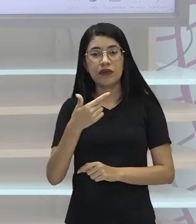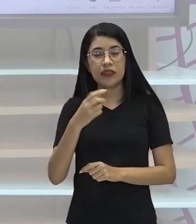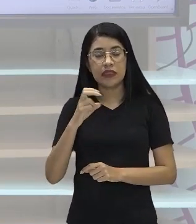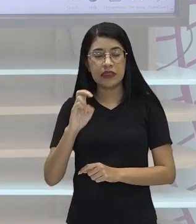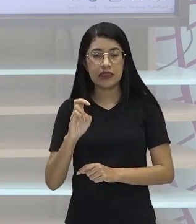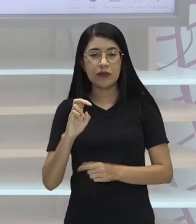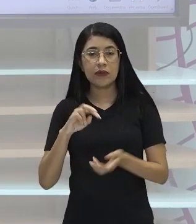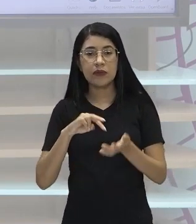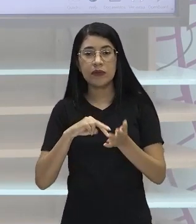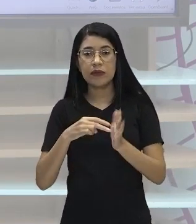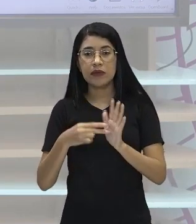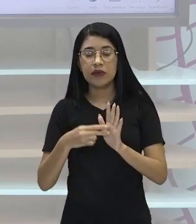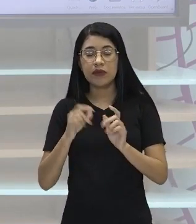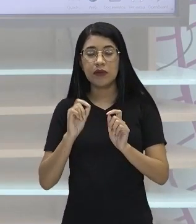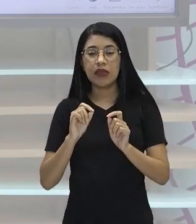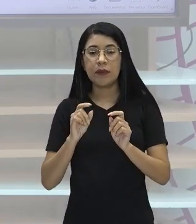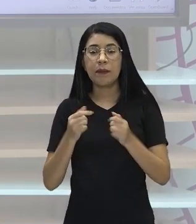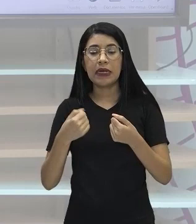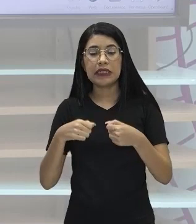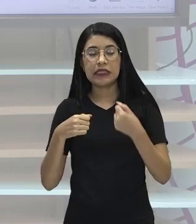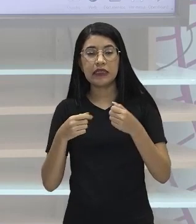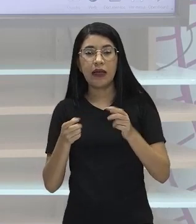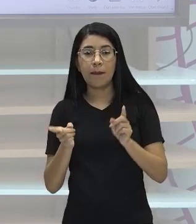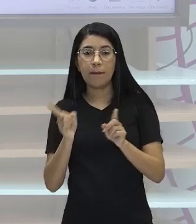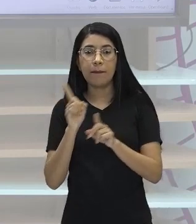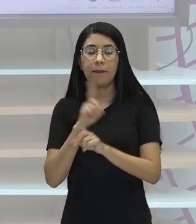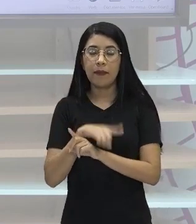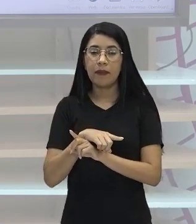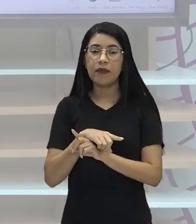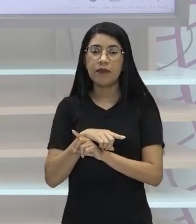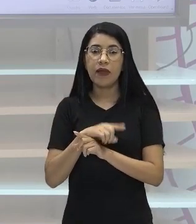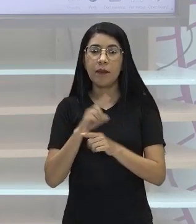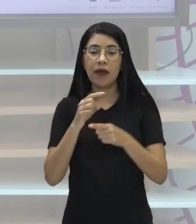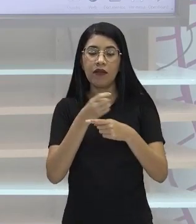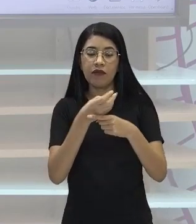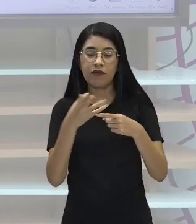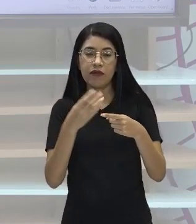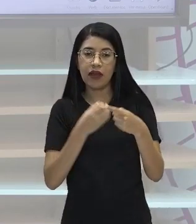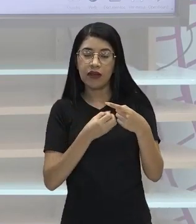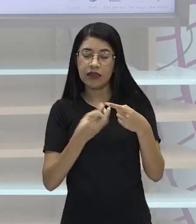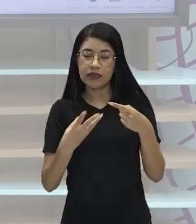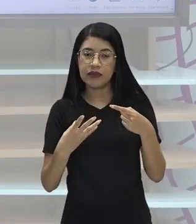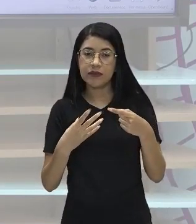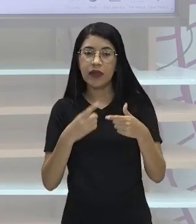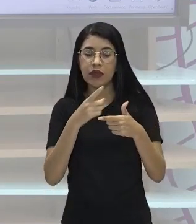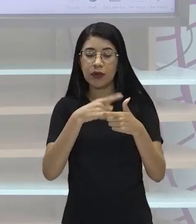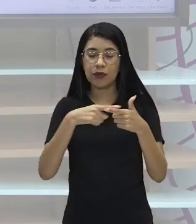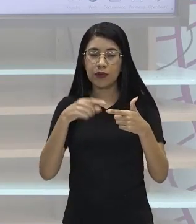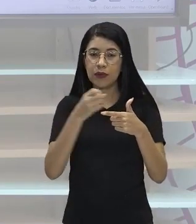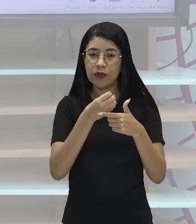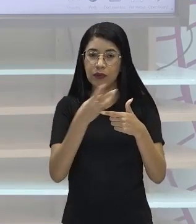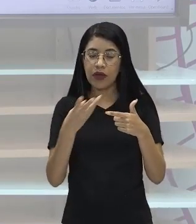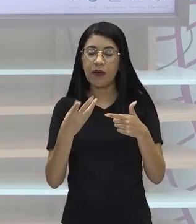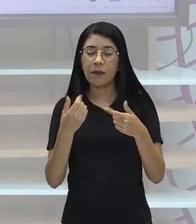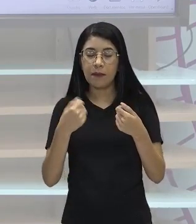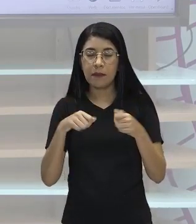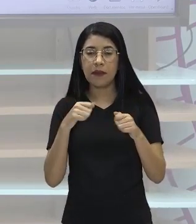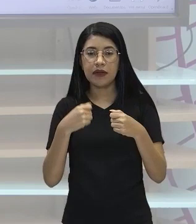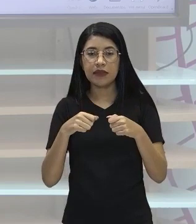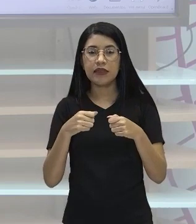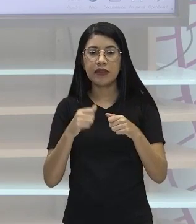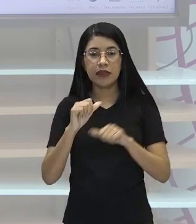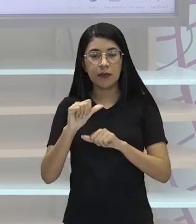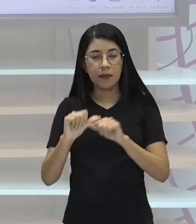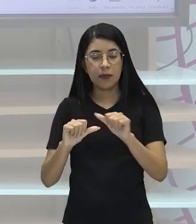Então, você converte em forma de fração, porque ele é um número racional. Todo número racional você vai converter na forma